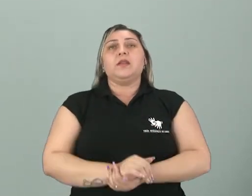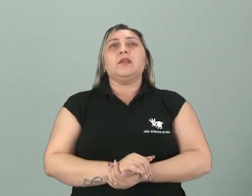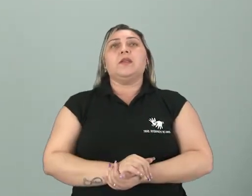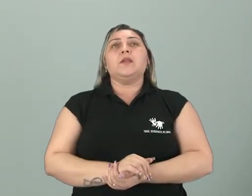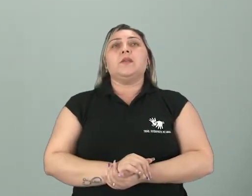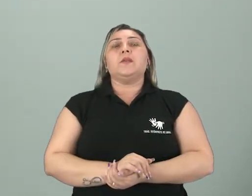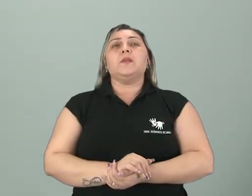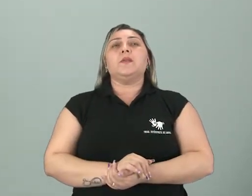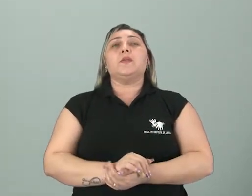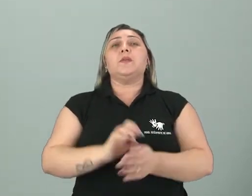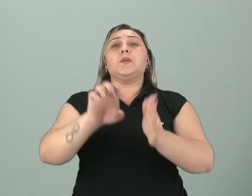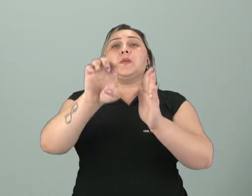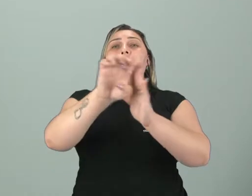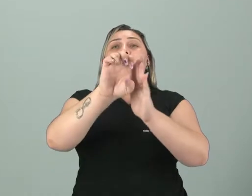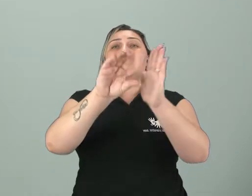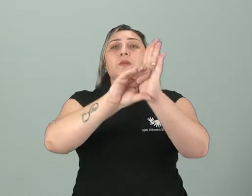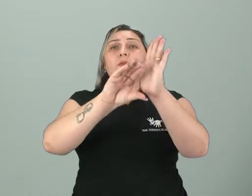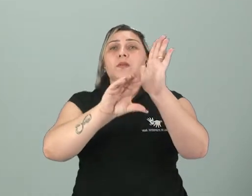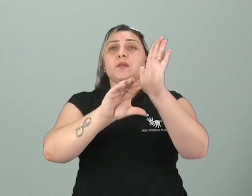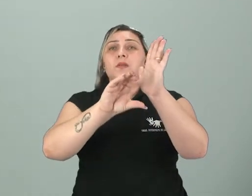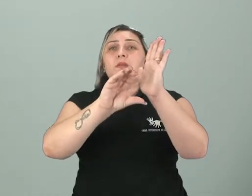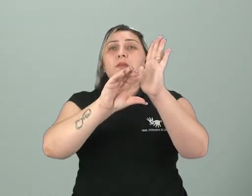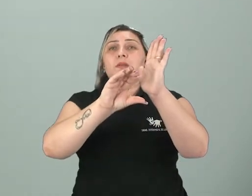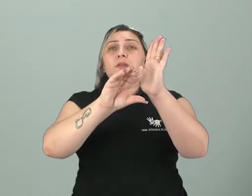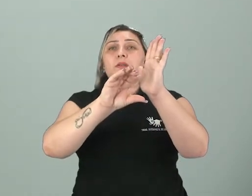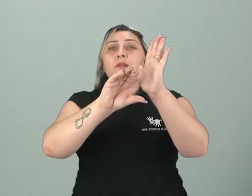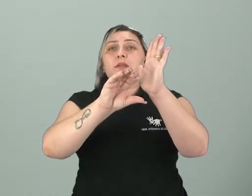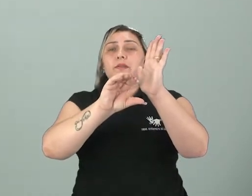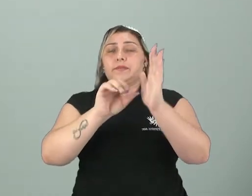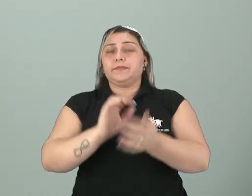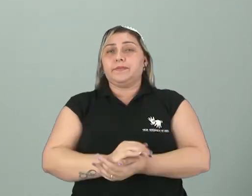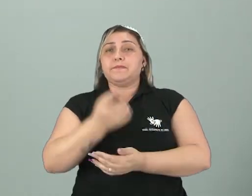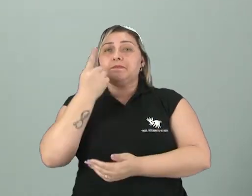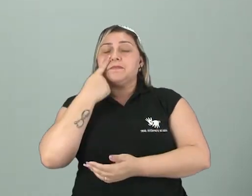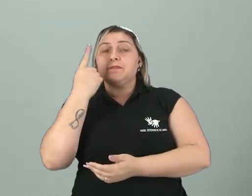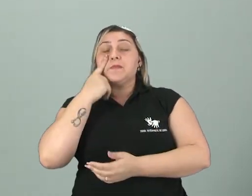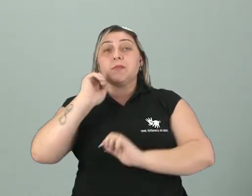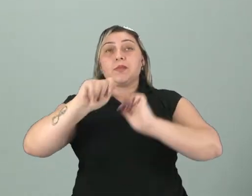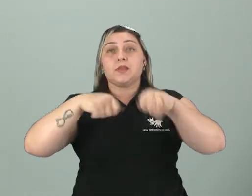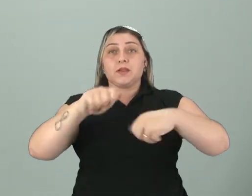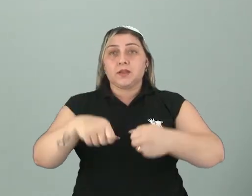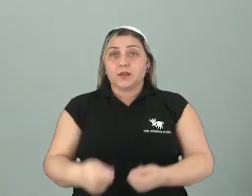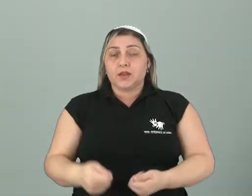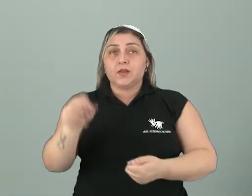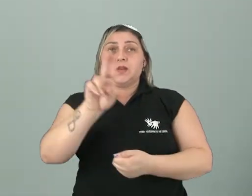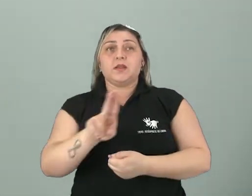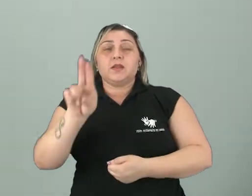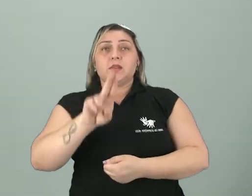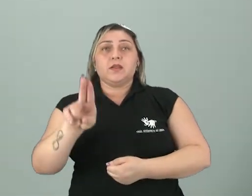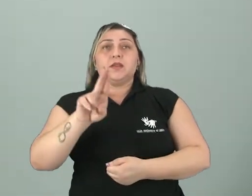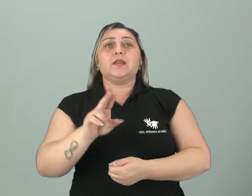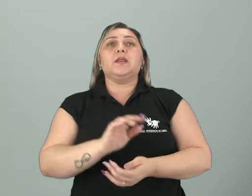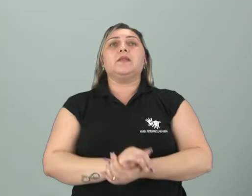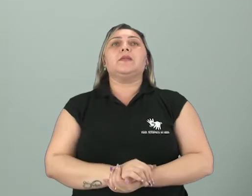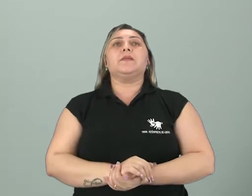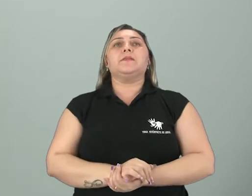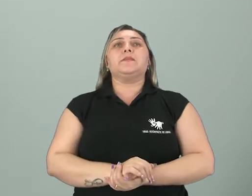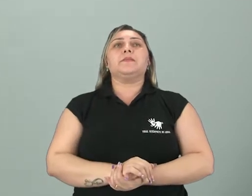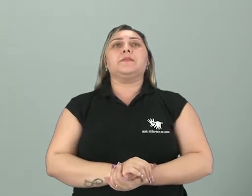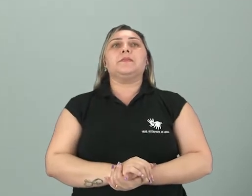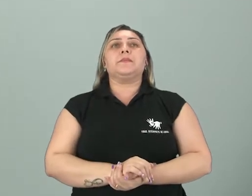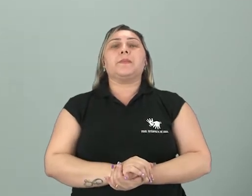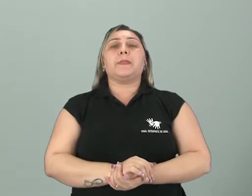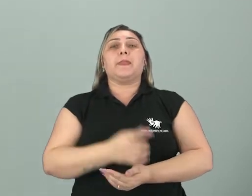do Estatuto da Criança e do Adolescente. E já observem os sinais de pontuação utilizados nesse trecho que nós vamos